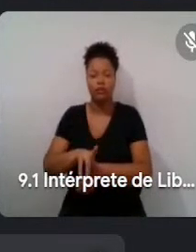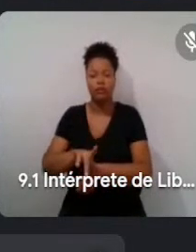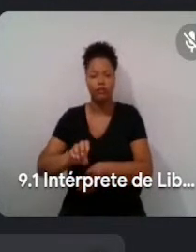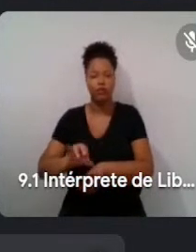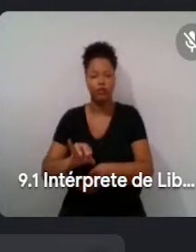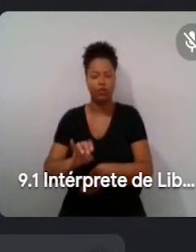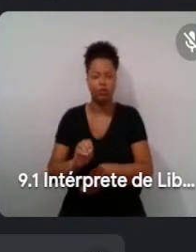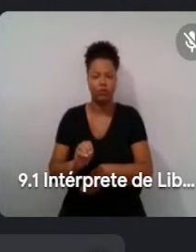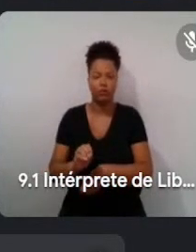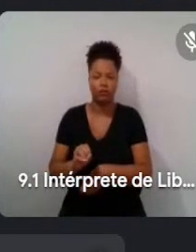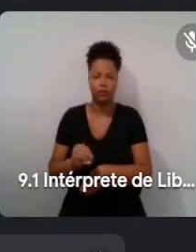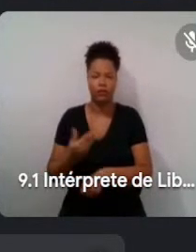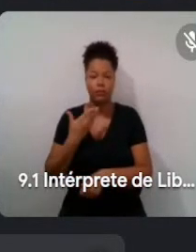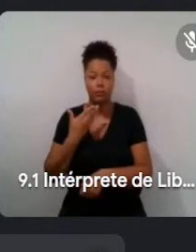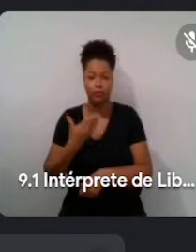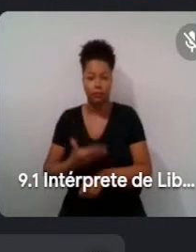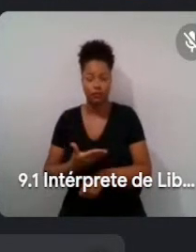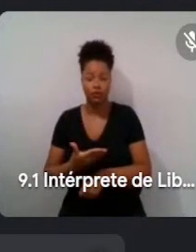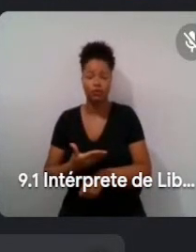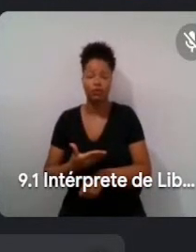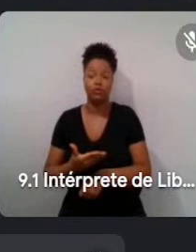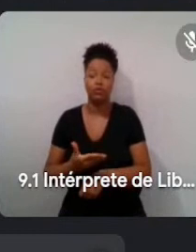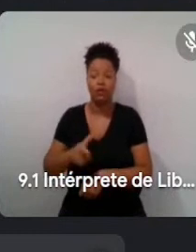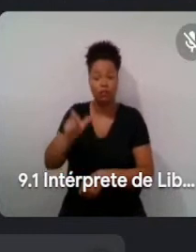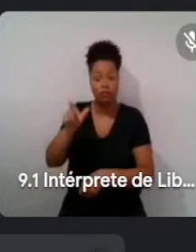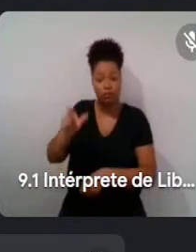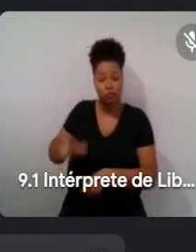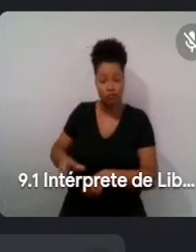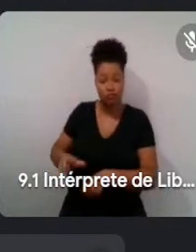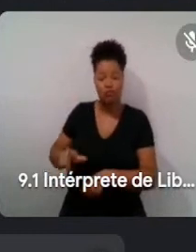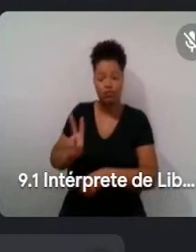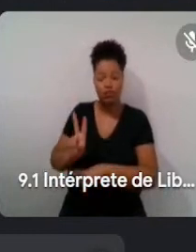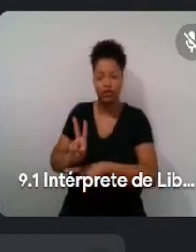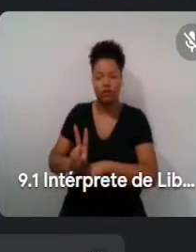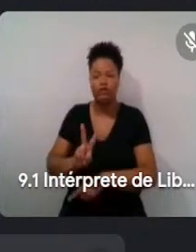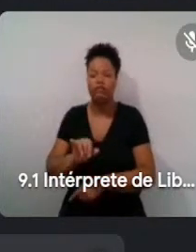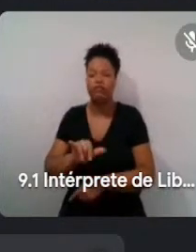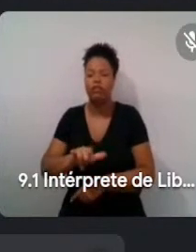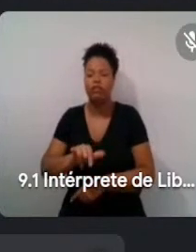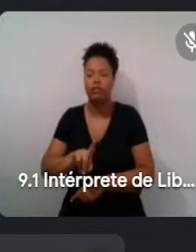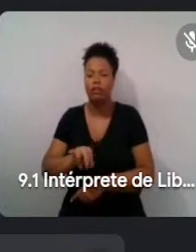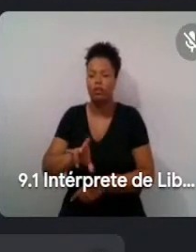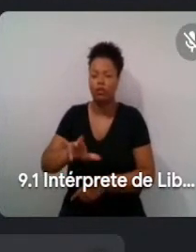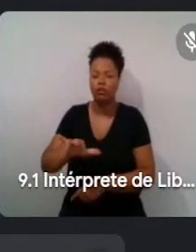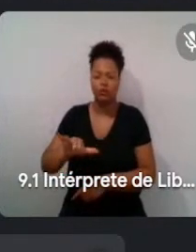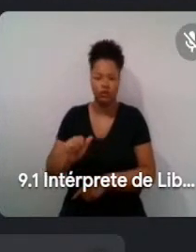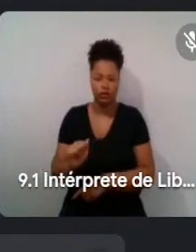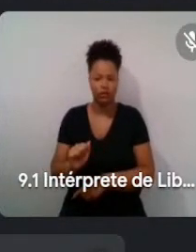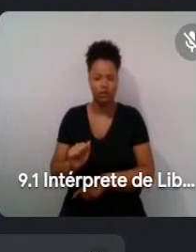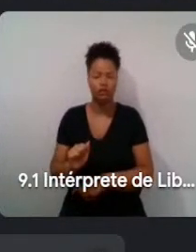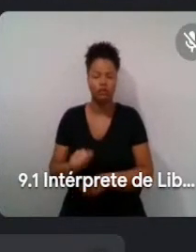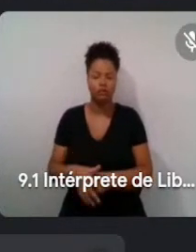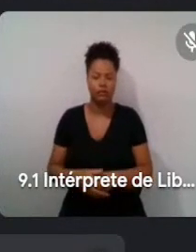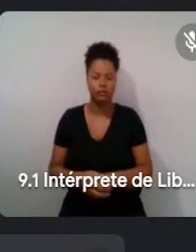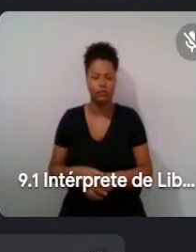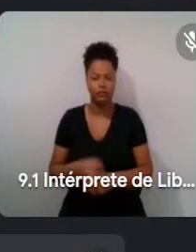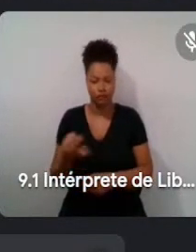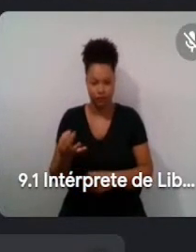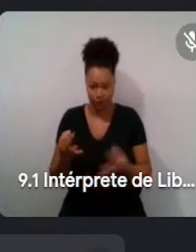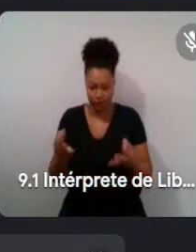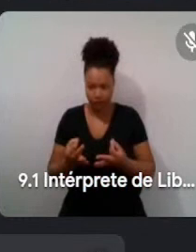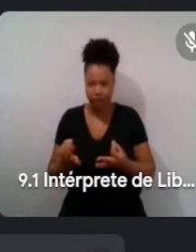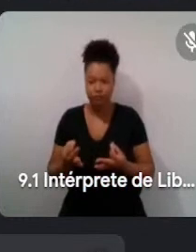prol da recorrente Vandelúcia Monteiro de Castro Reis. Então, Perfeitamente, excelência. doutor João Paulo,